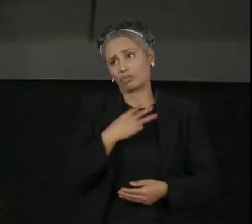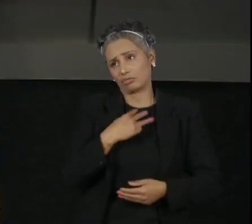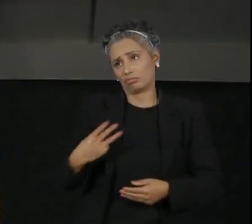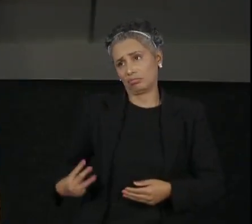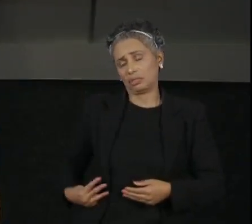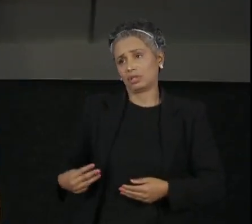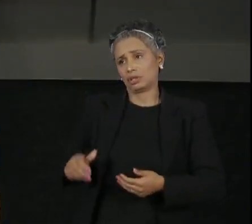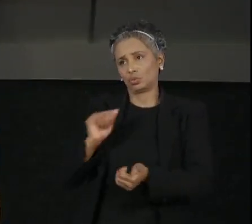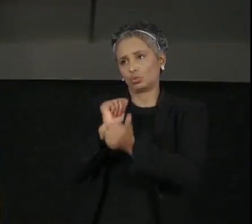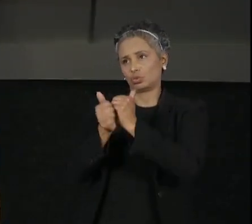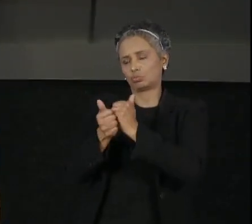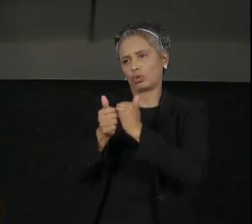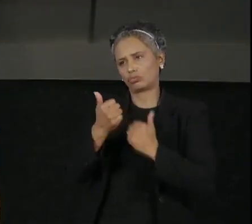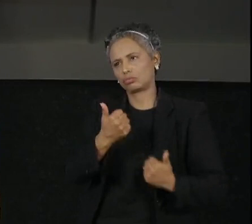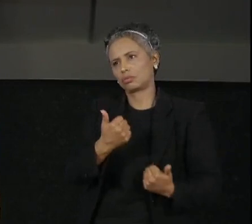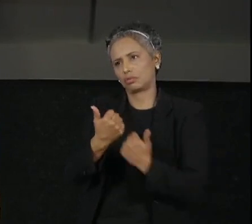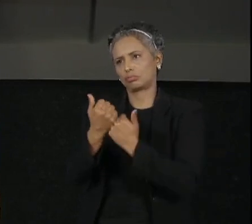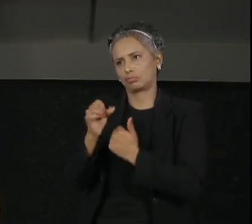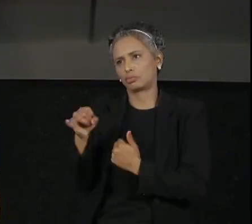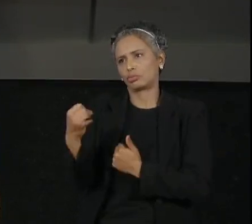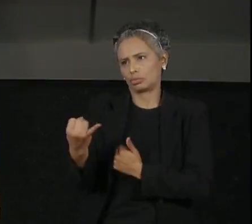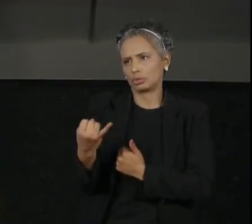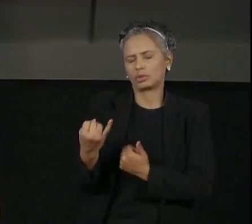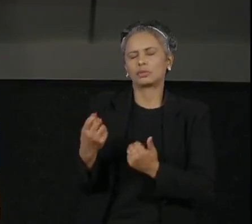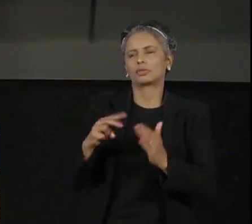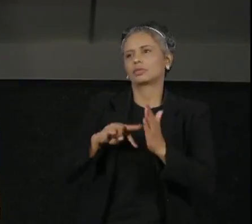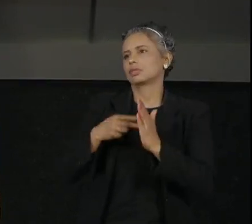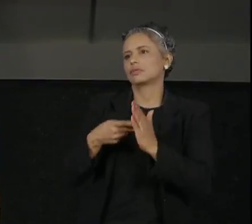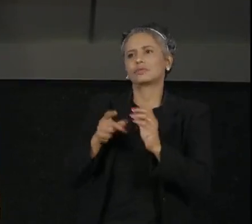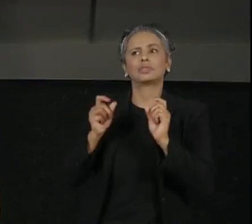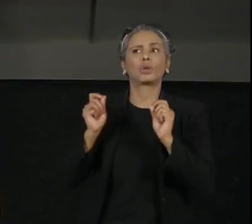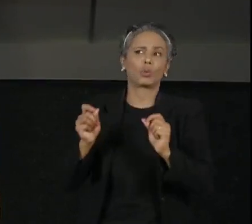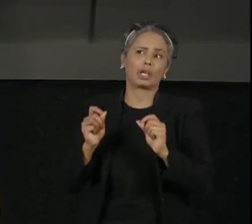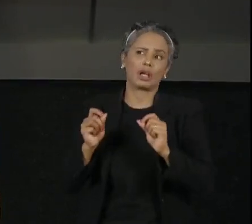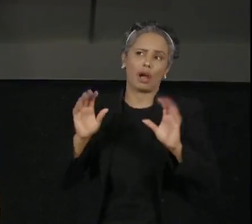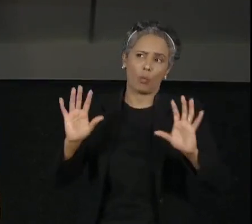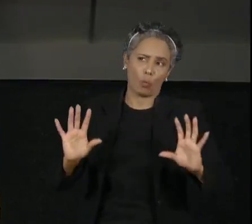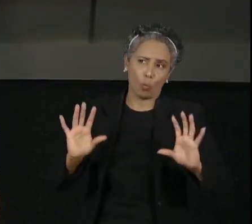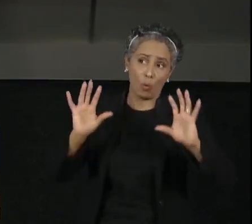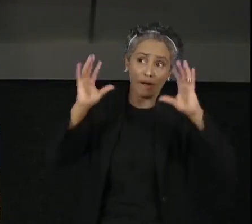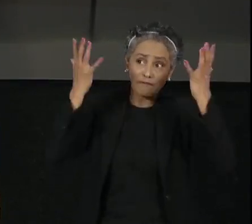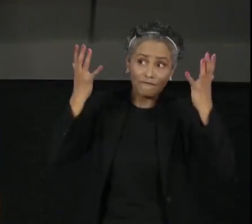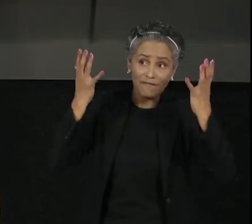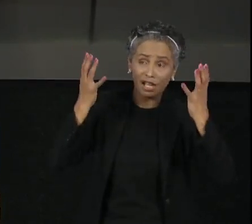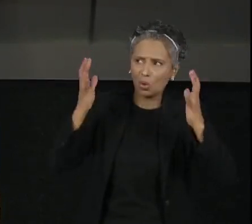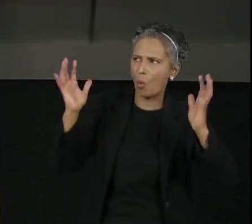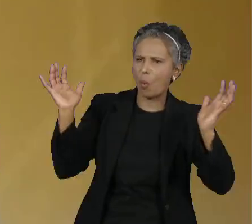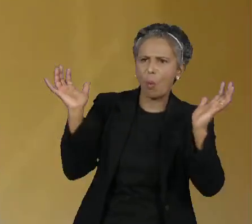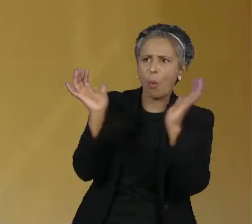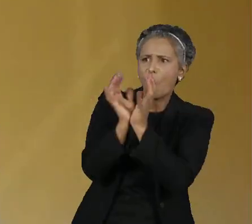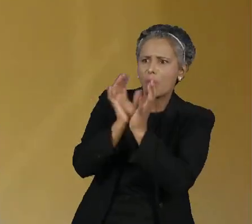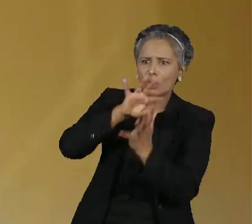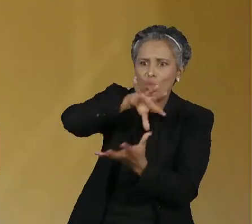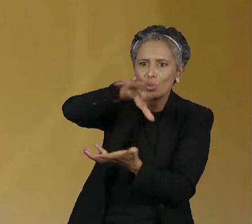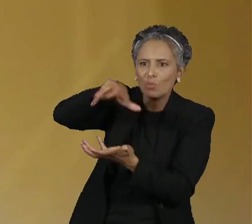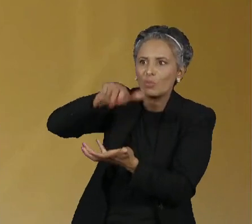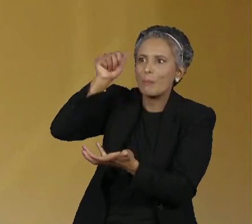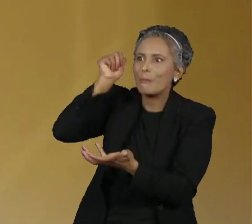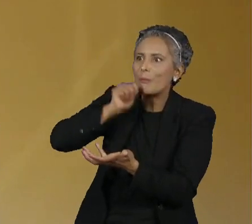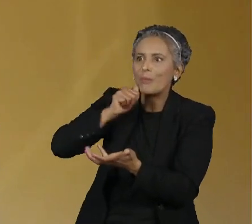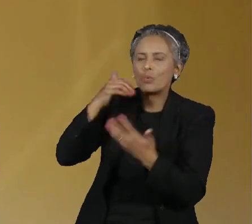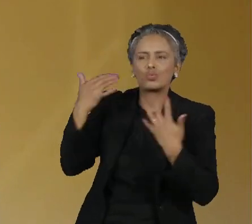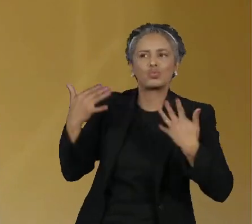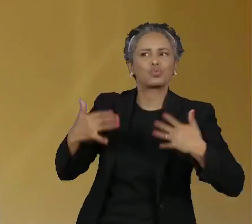É algo que aproxima e dá uma grandiosidade para o evento, né, da Copa do Mundo Feminina, que eu acredito